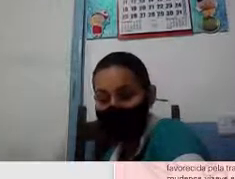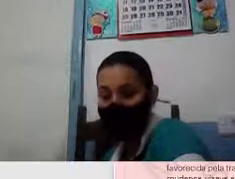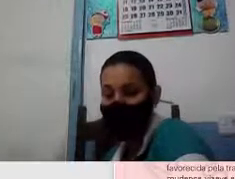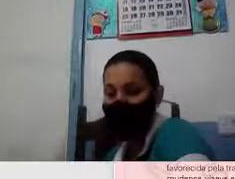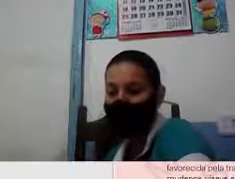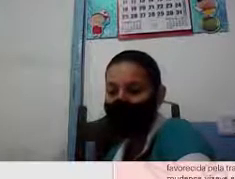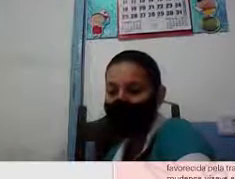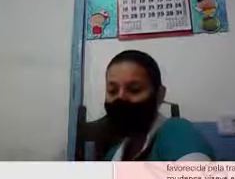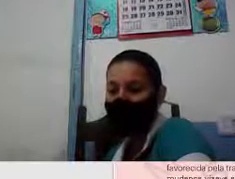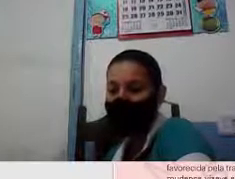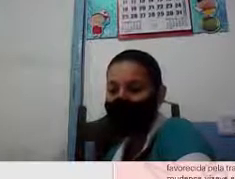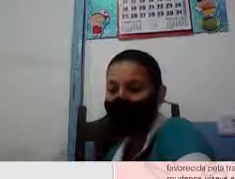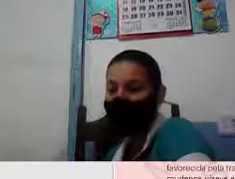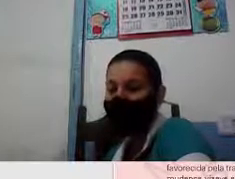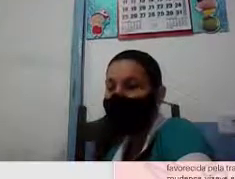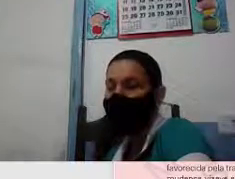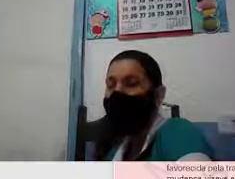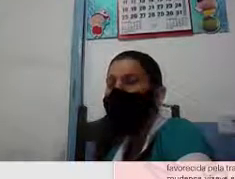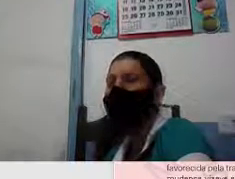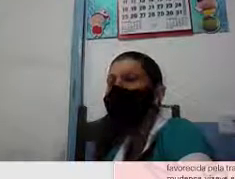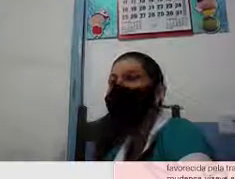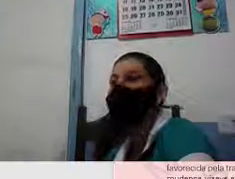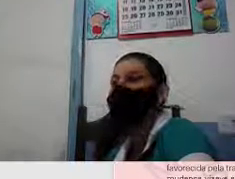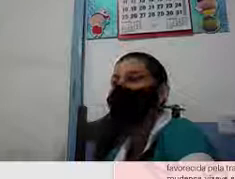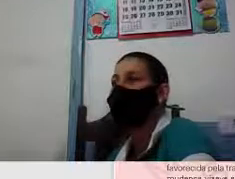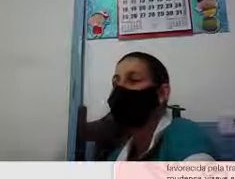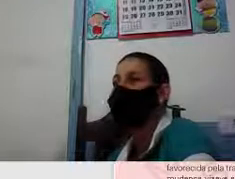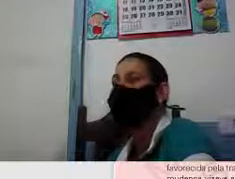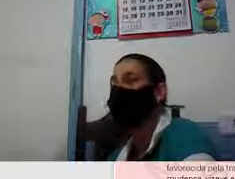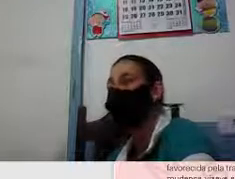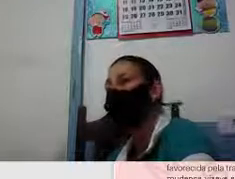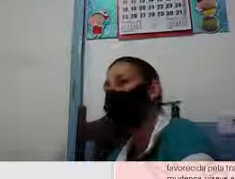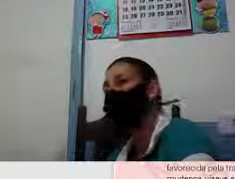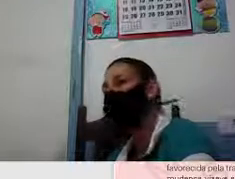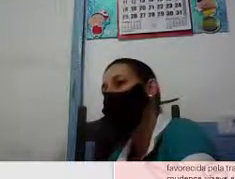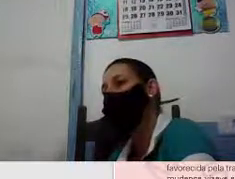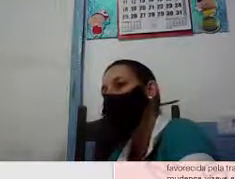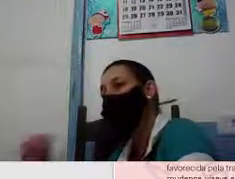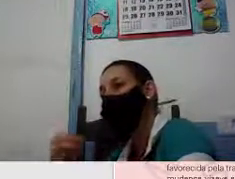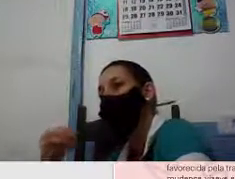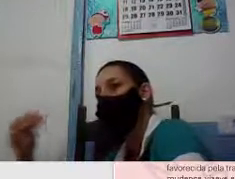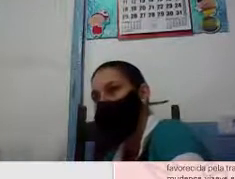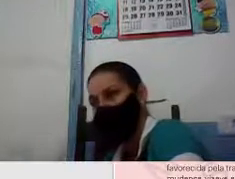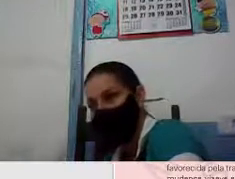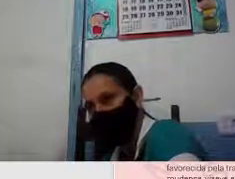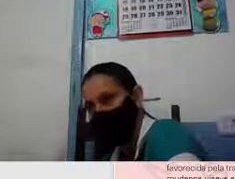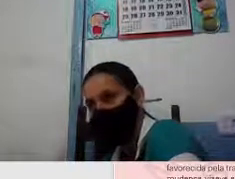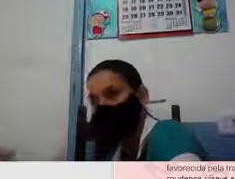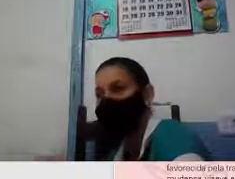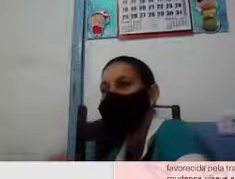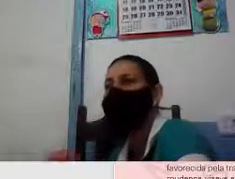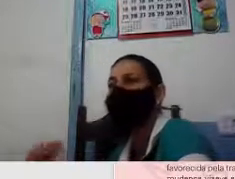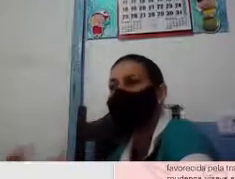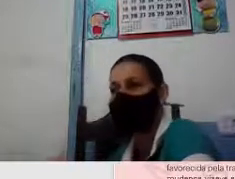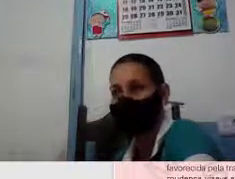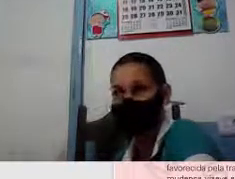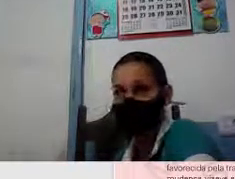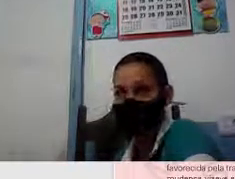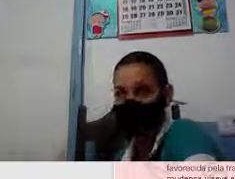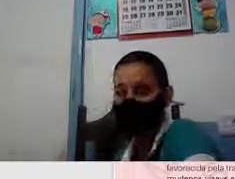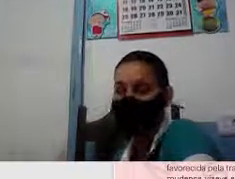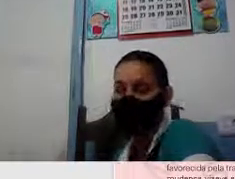muito disso, tá? Veio trazer as tendências que realçavam aquilo que era natural, da